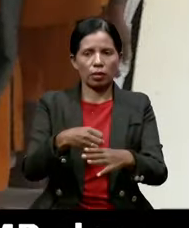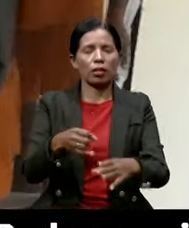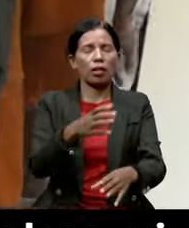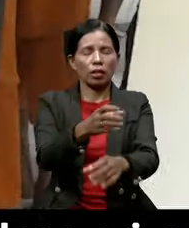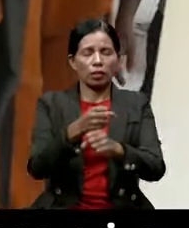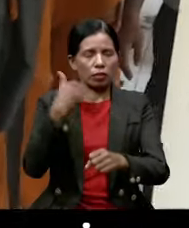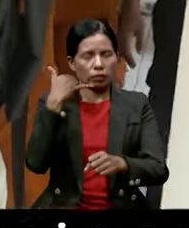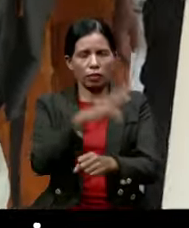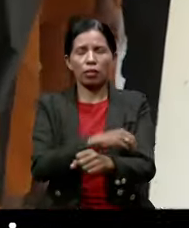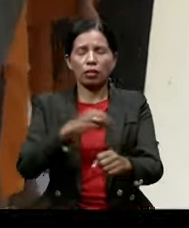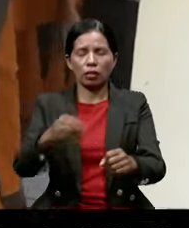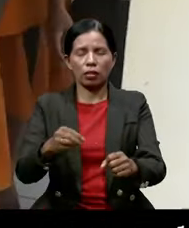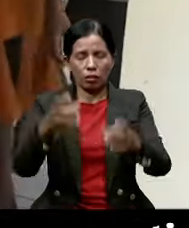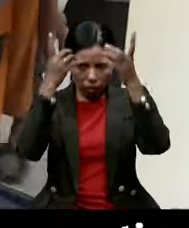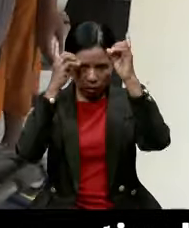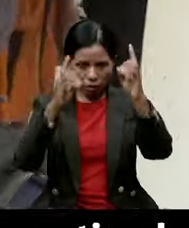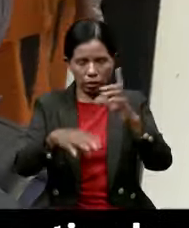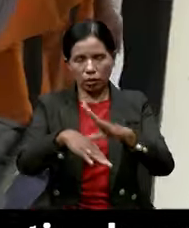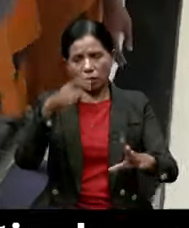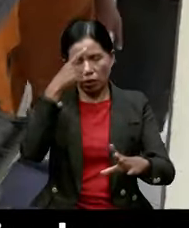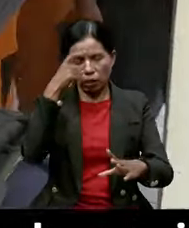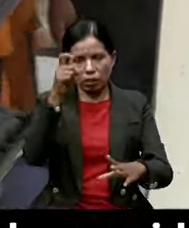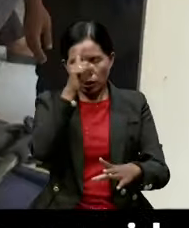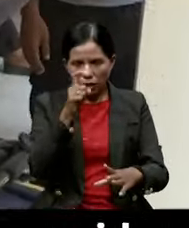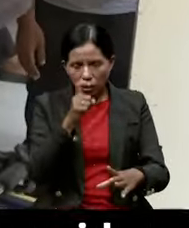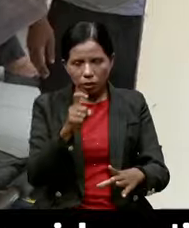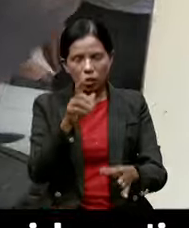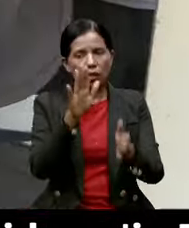tribunal decidi liberta arguido ida tambah ida dekik no